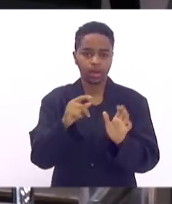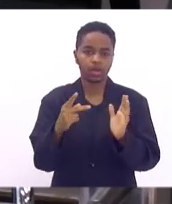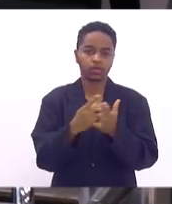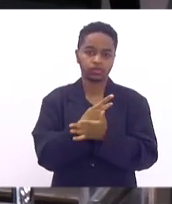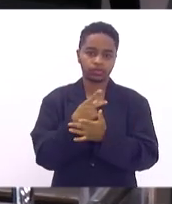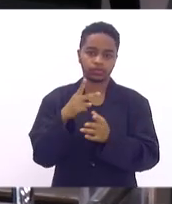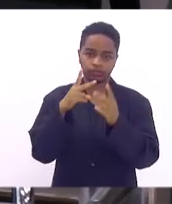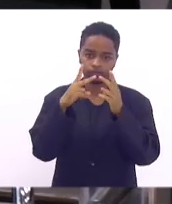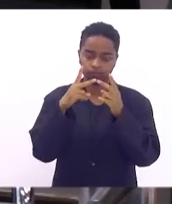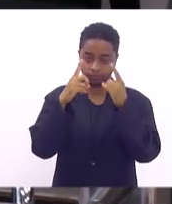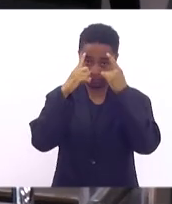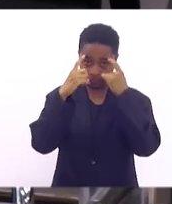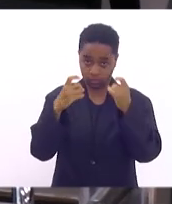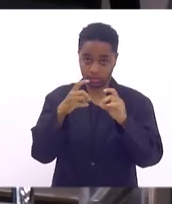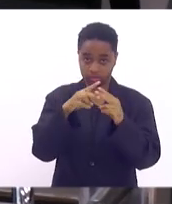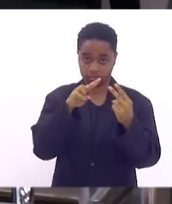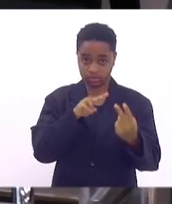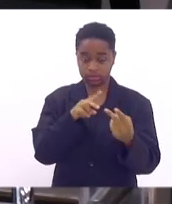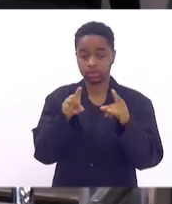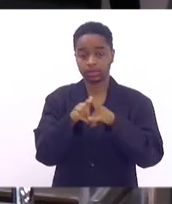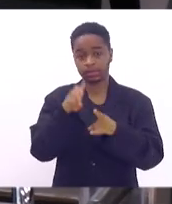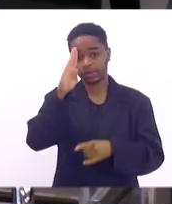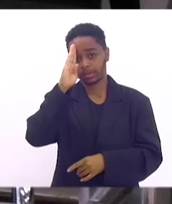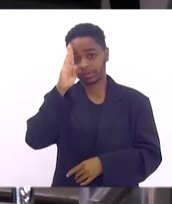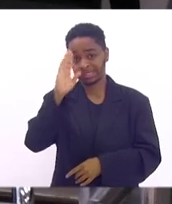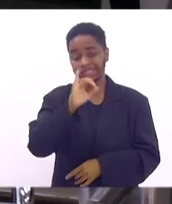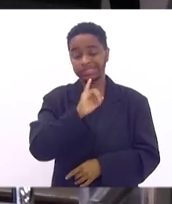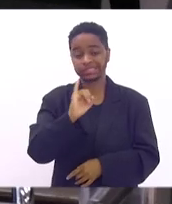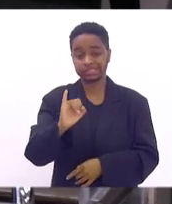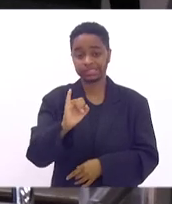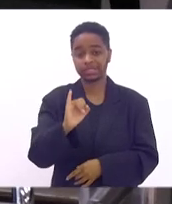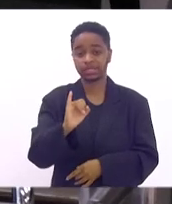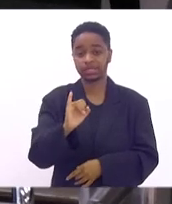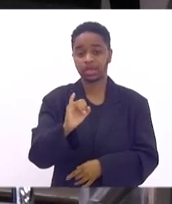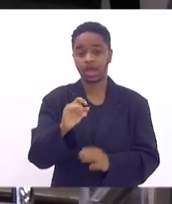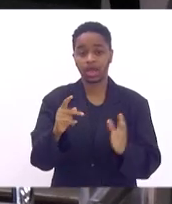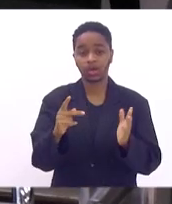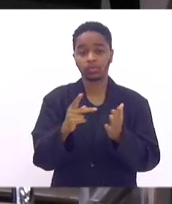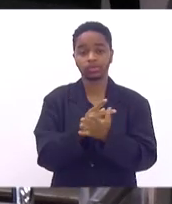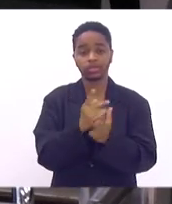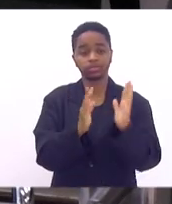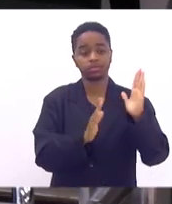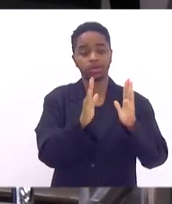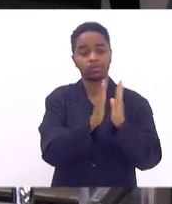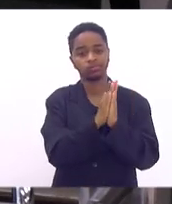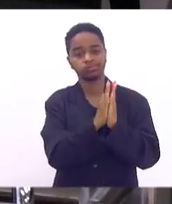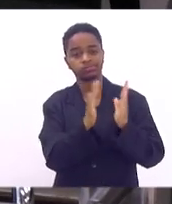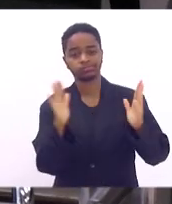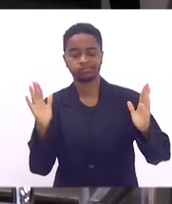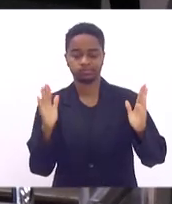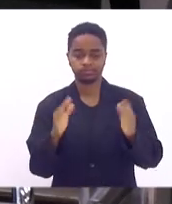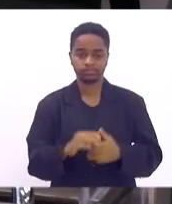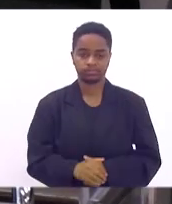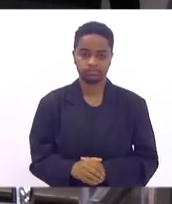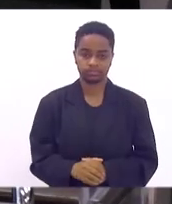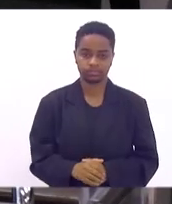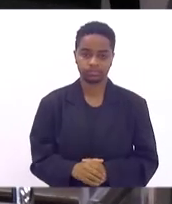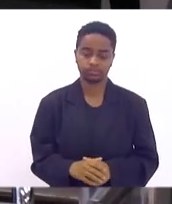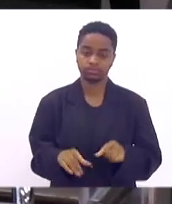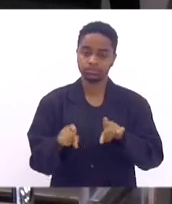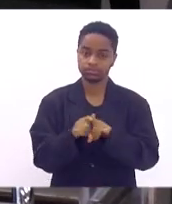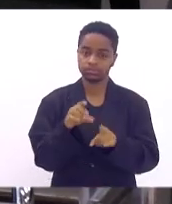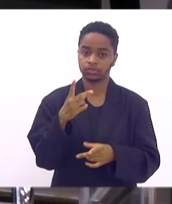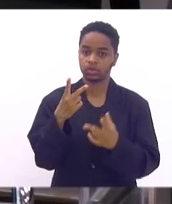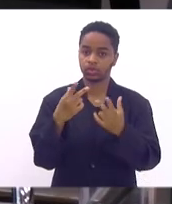violência cibernética, principalmente as que são expostas a essa violência por longo prazo. Então, como a Cristina muito bem